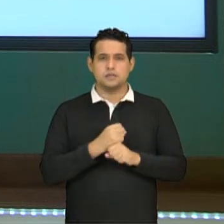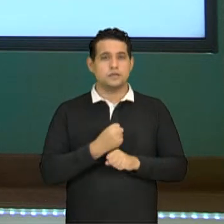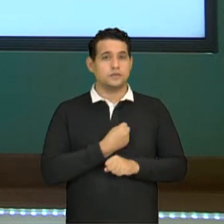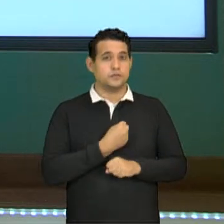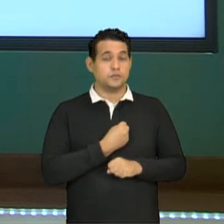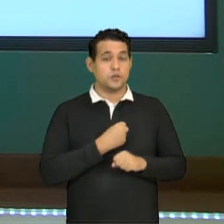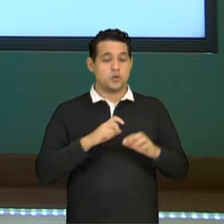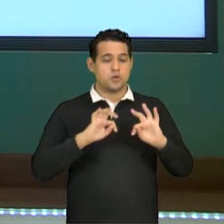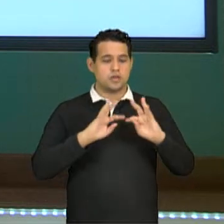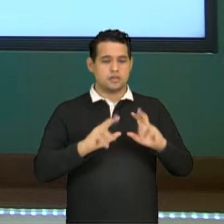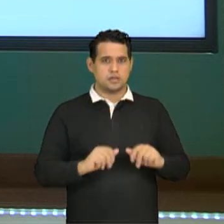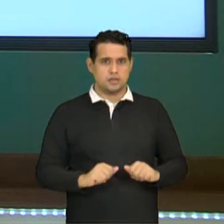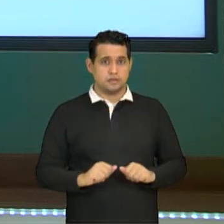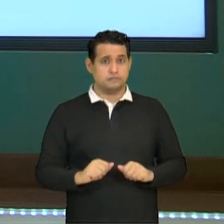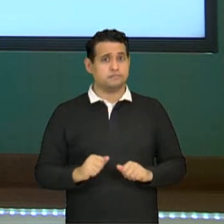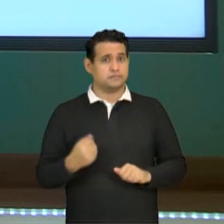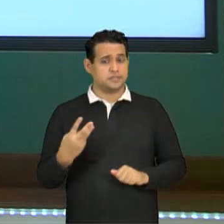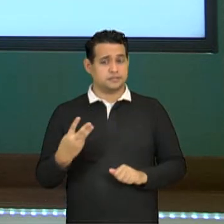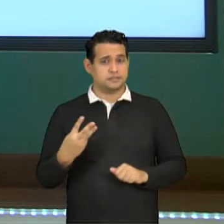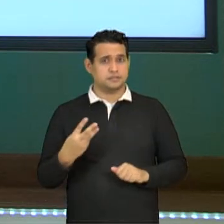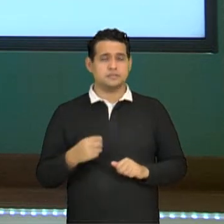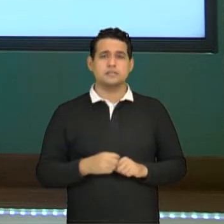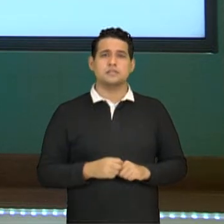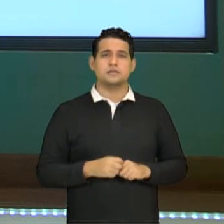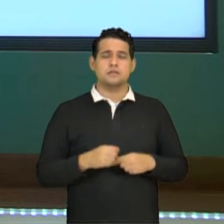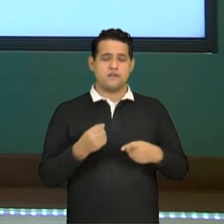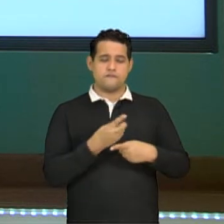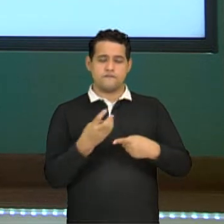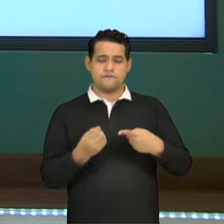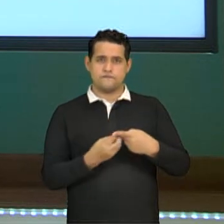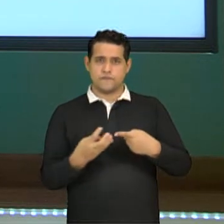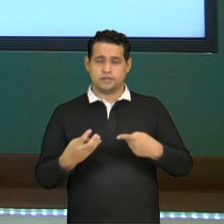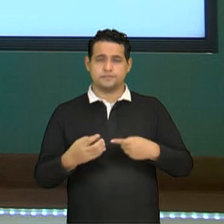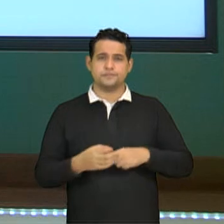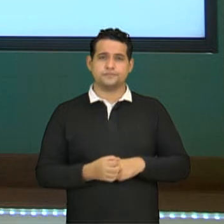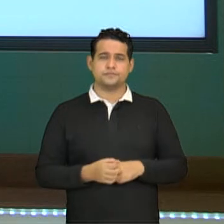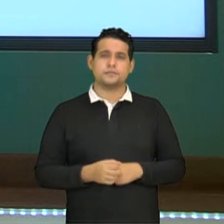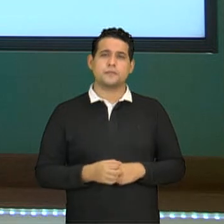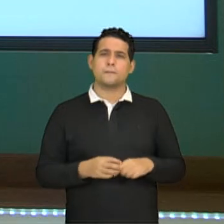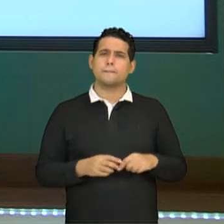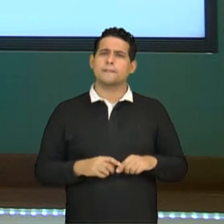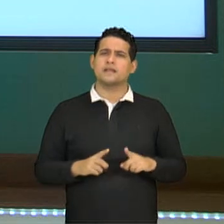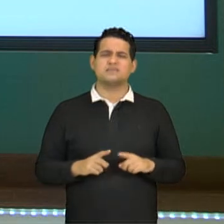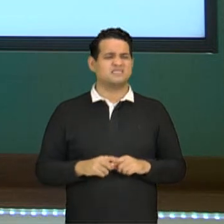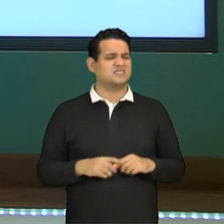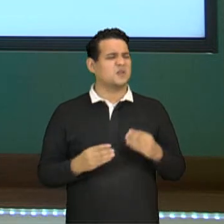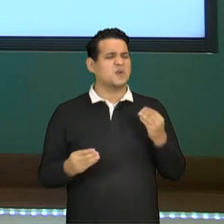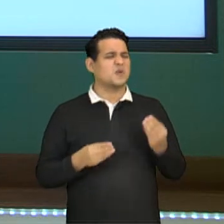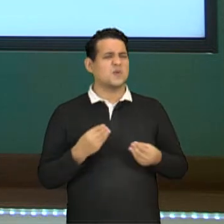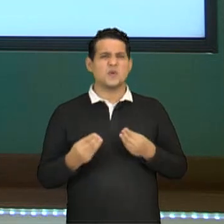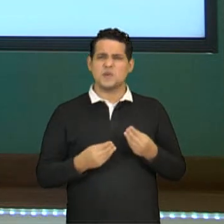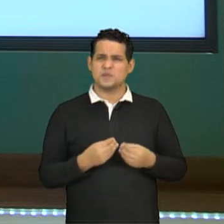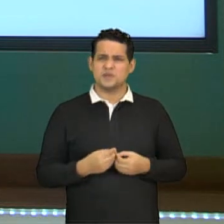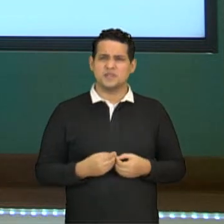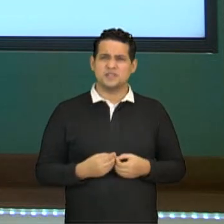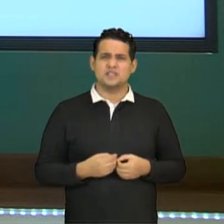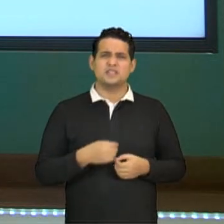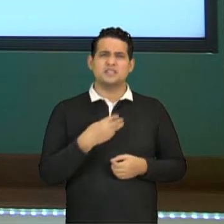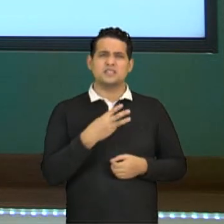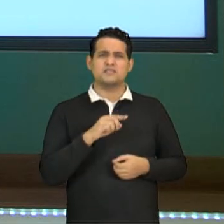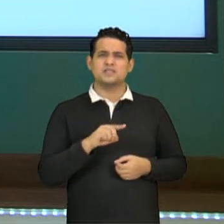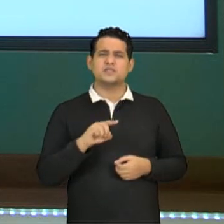número inteiro, 3, pelo número fracionário, 2/5. Ah, como assim 3 vezes